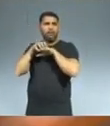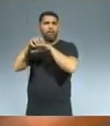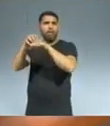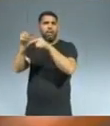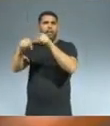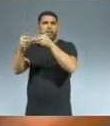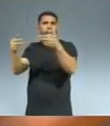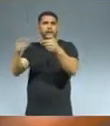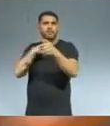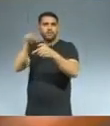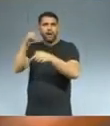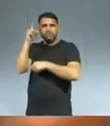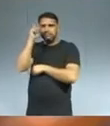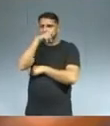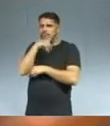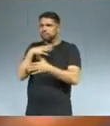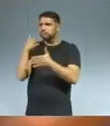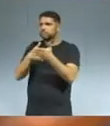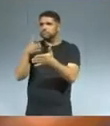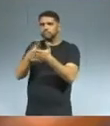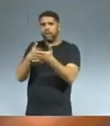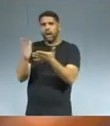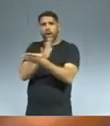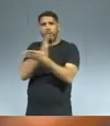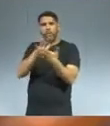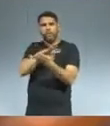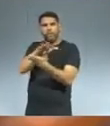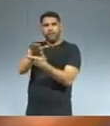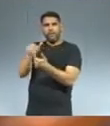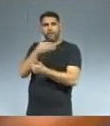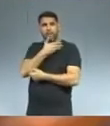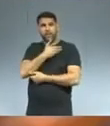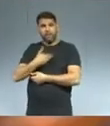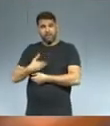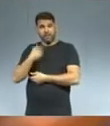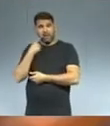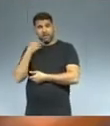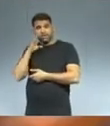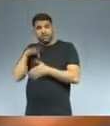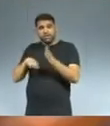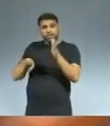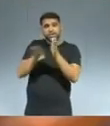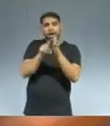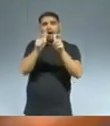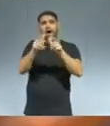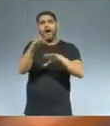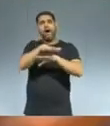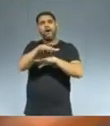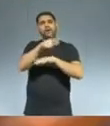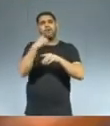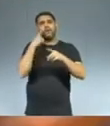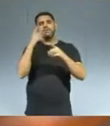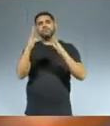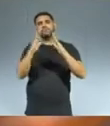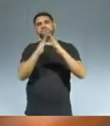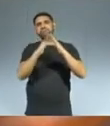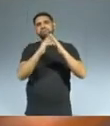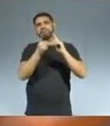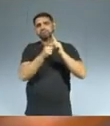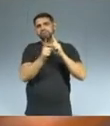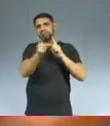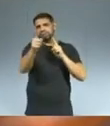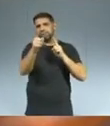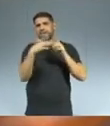sabemos que este é um grande desafio que os governos precisam enfrentar que é chegar até as comunidades mais isoladas na